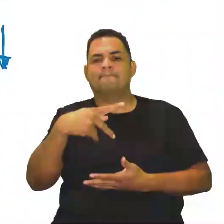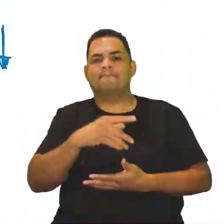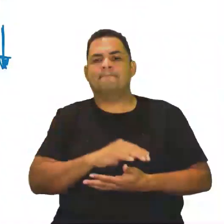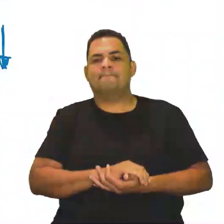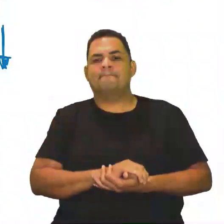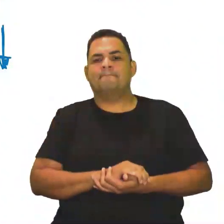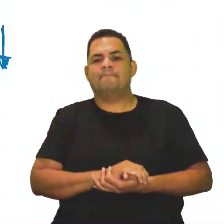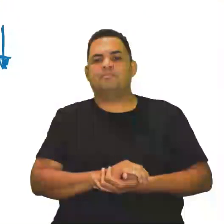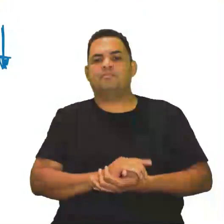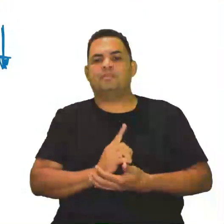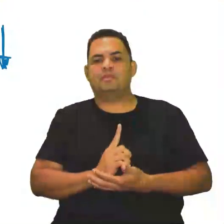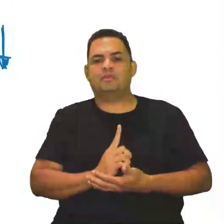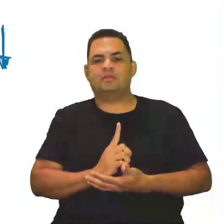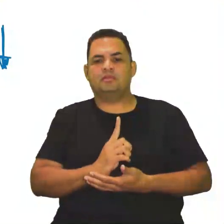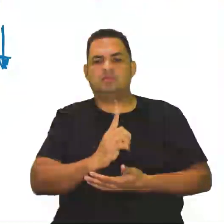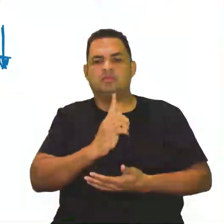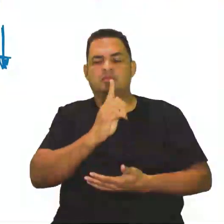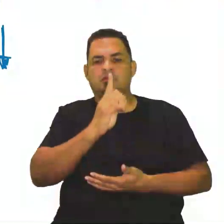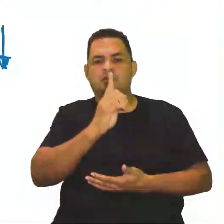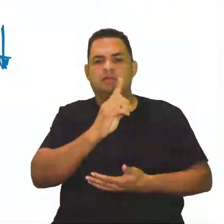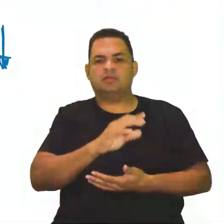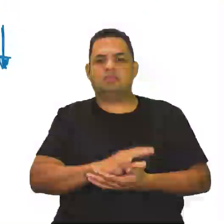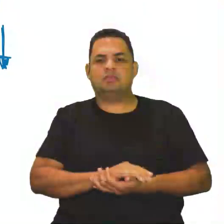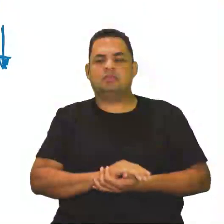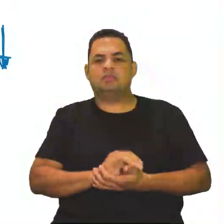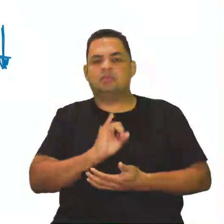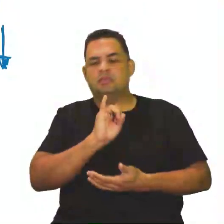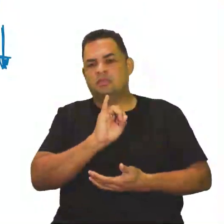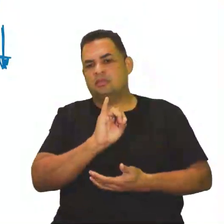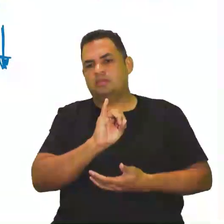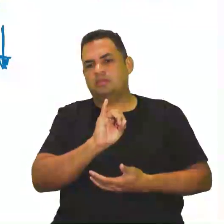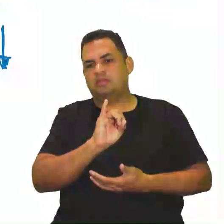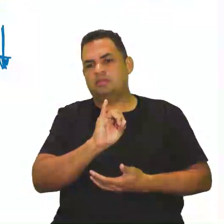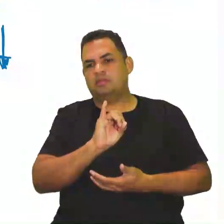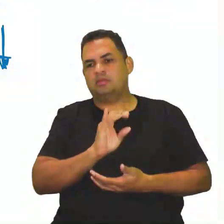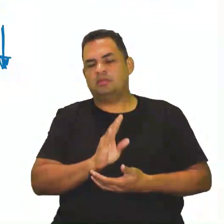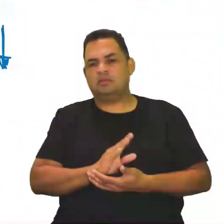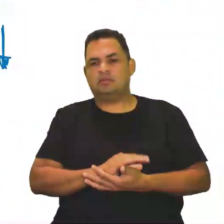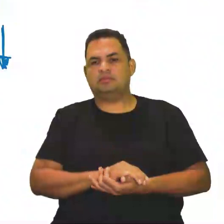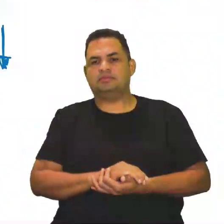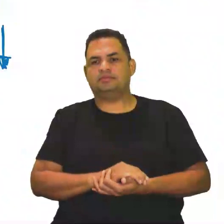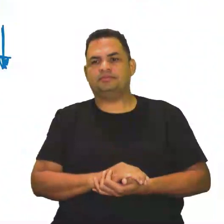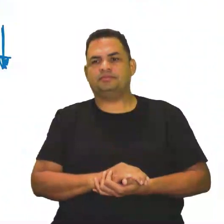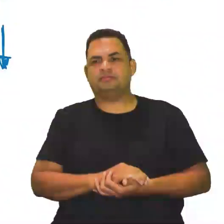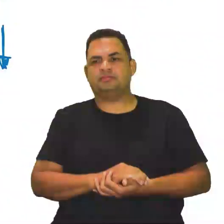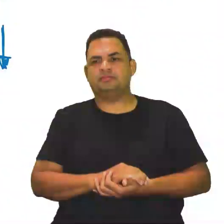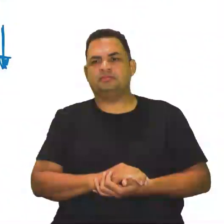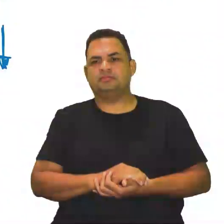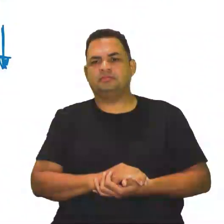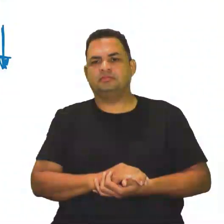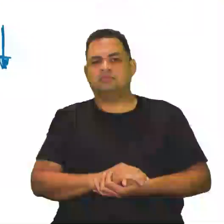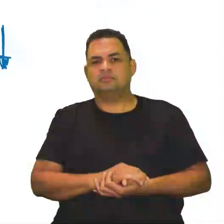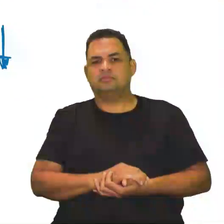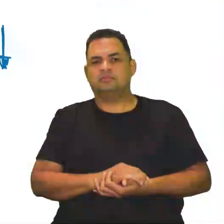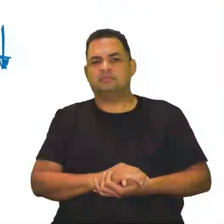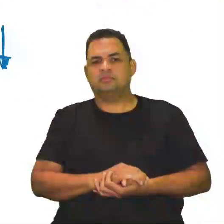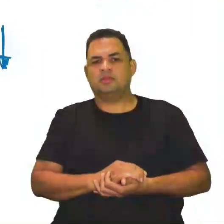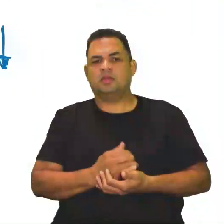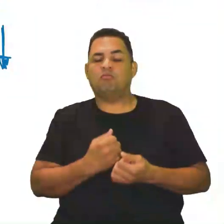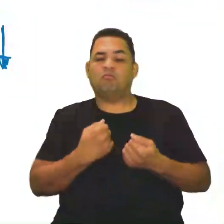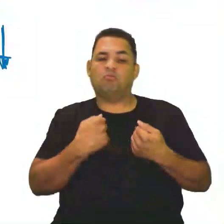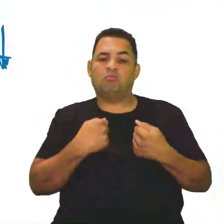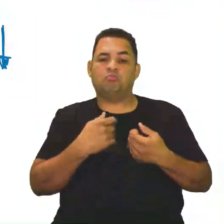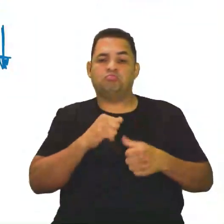quê? Aumentando a passagem de corrente que percorre aquele meu equipamento, certo? Eu posso fazer